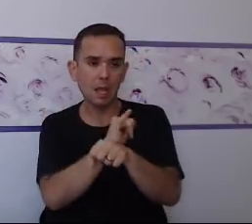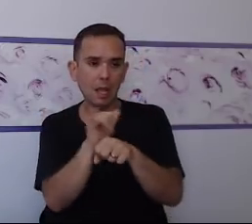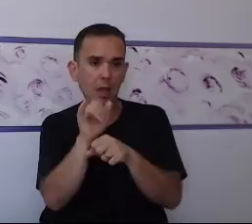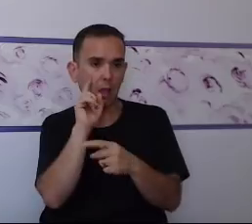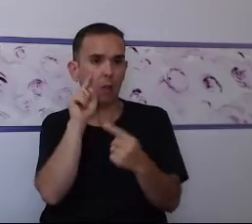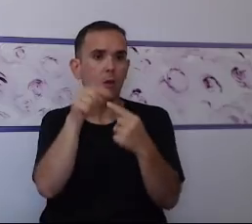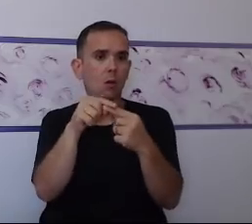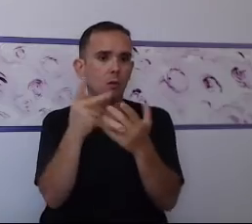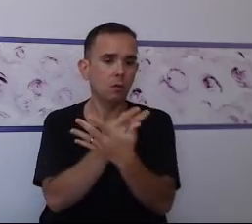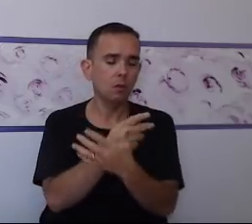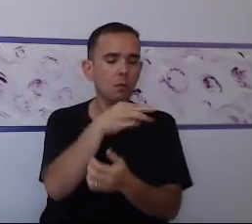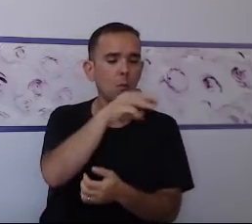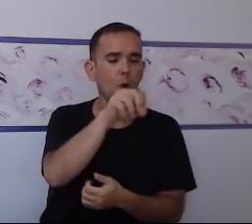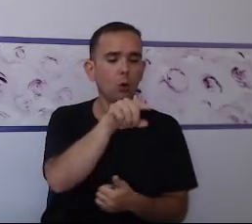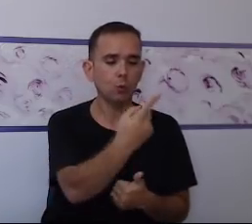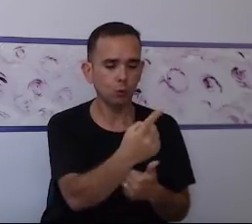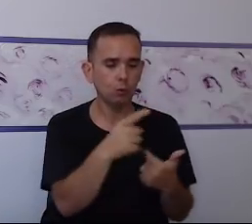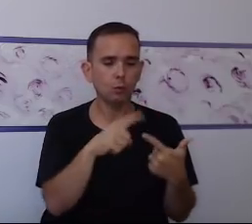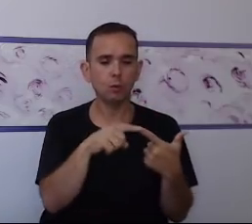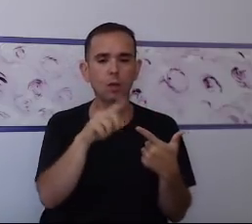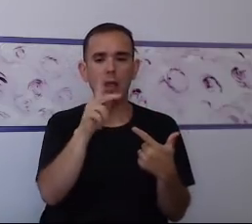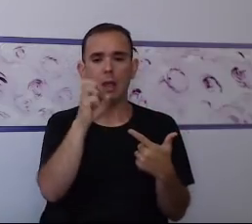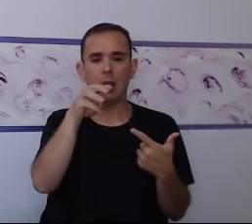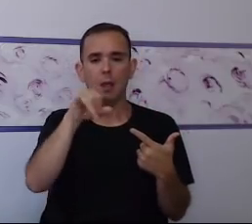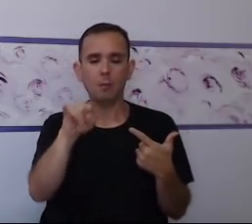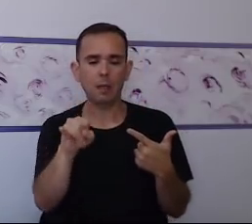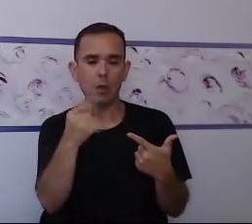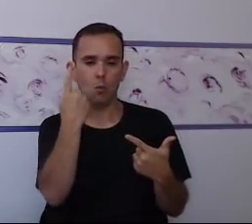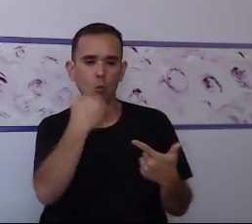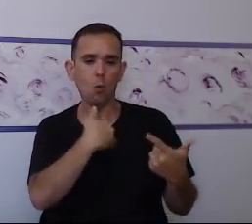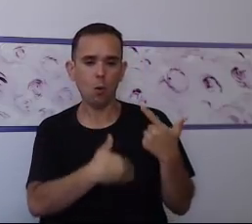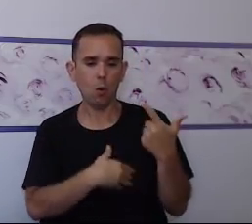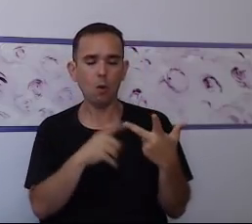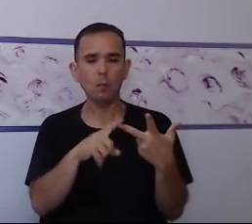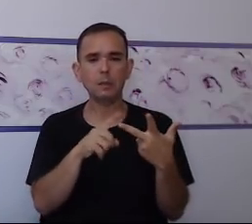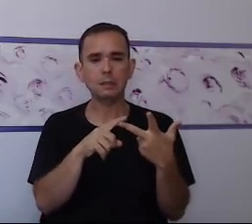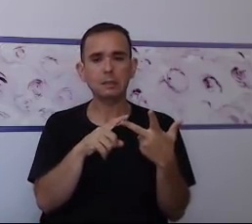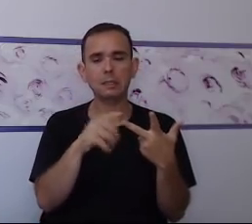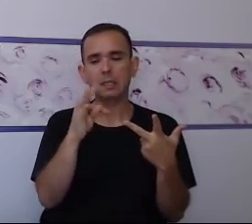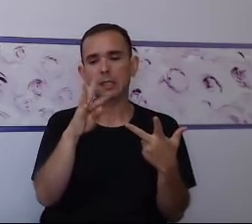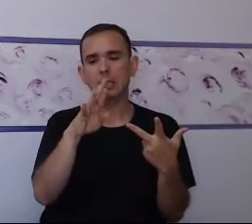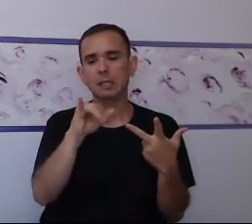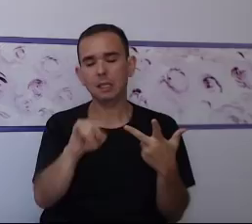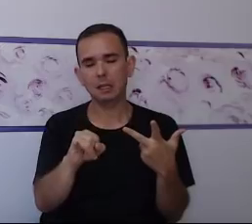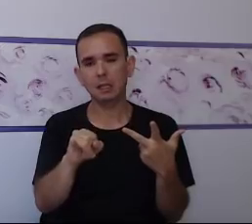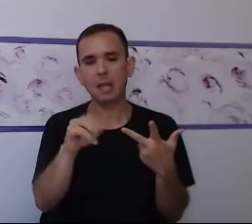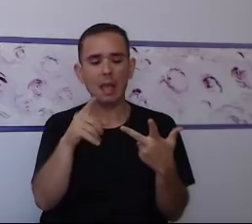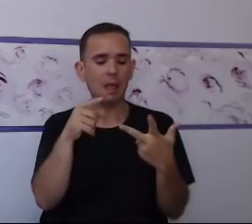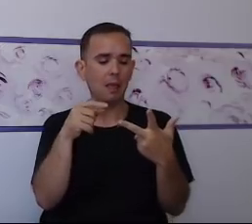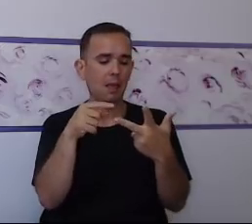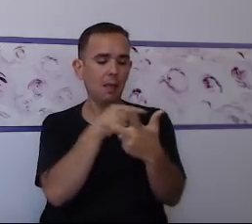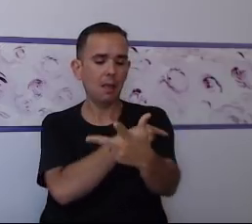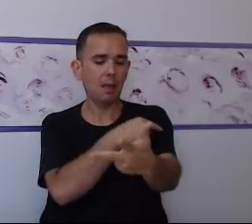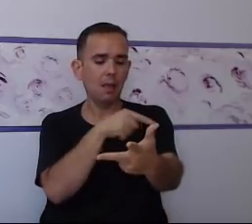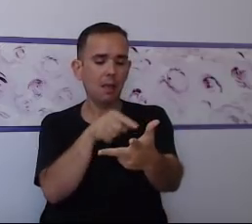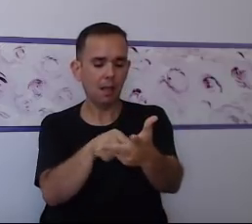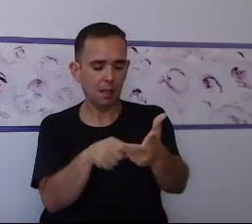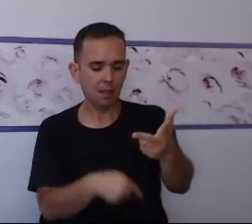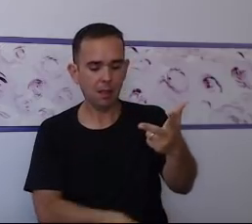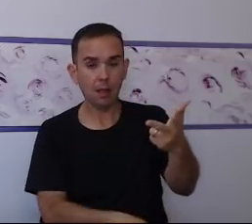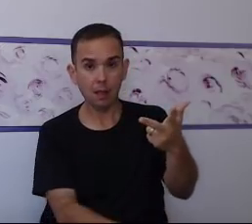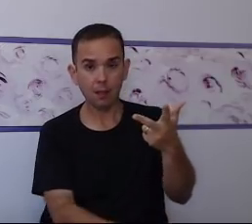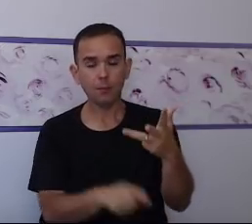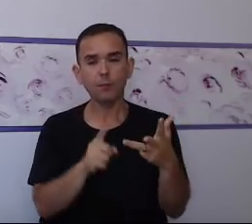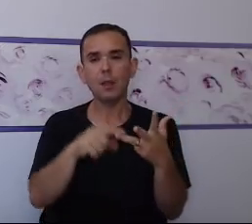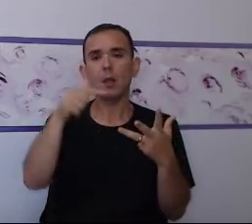né? Mono 1, M1, M-corpo, tri, 3 membros mais afetados, mais acometidos, e a tetraplegia ou